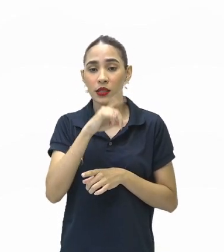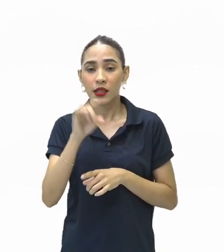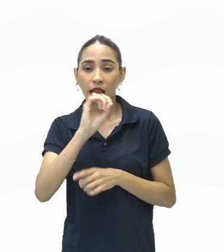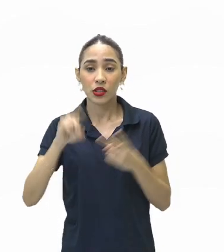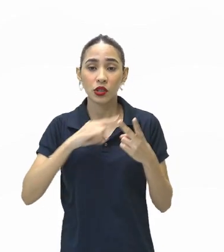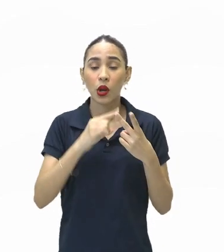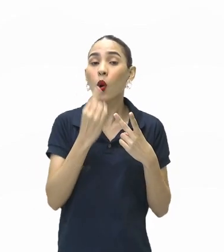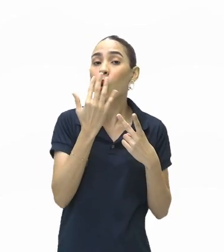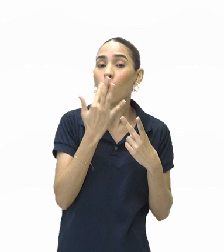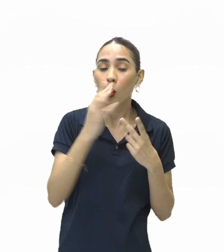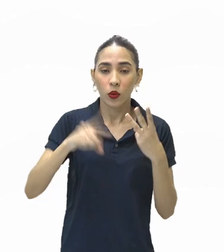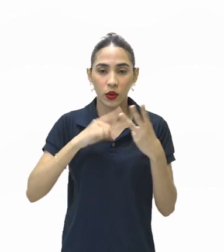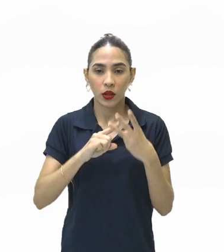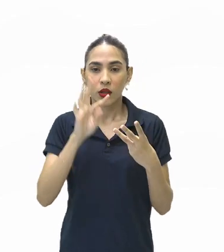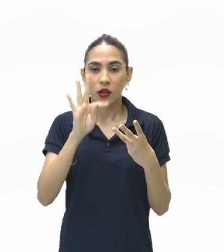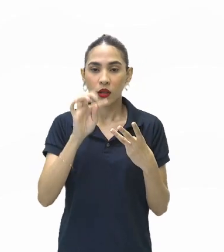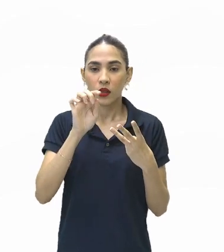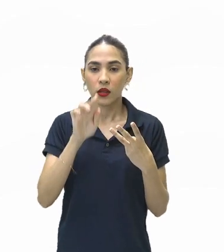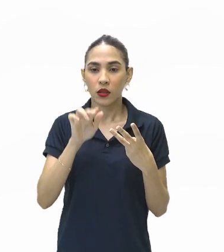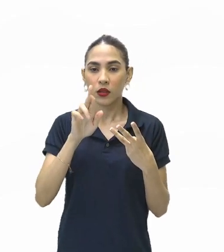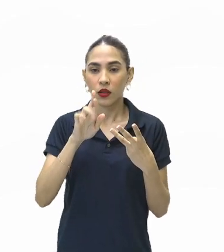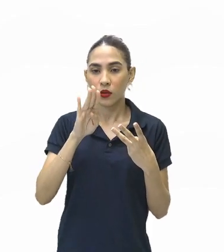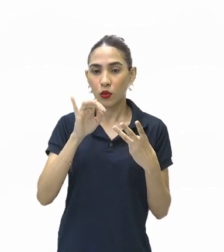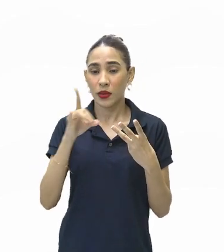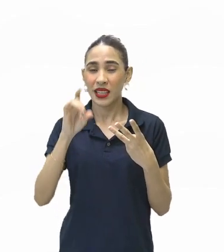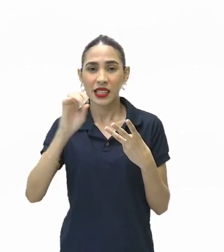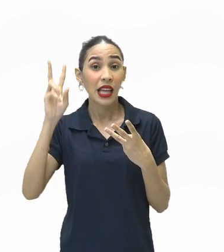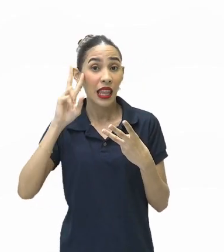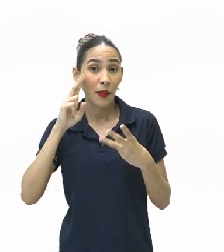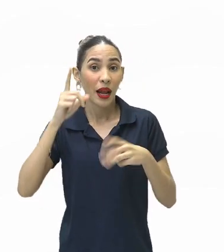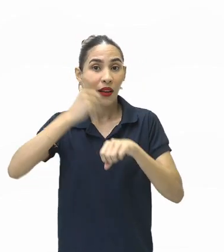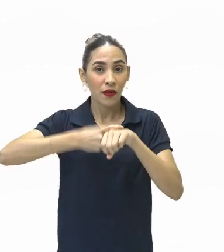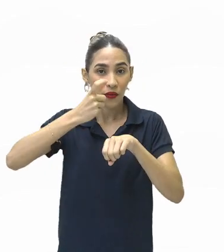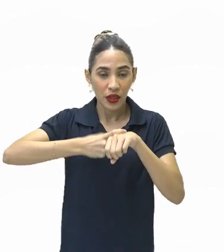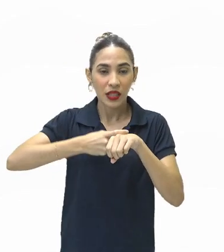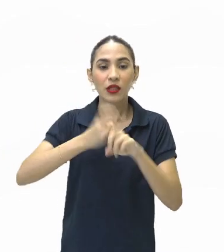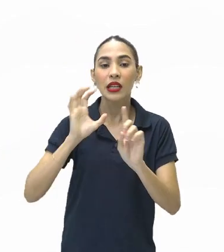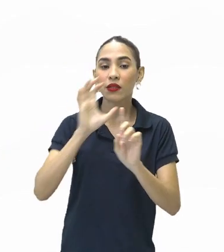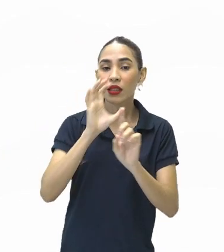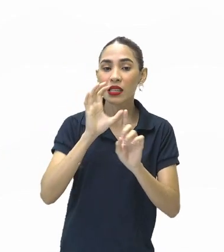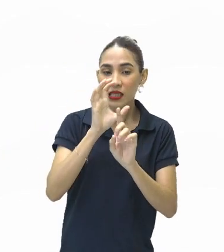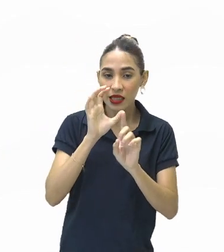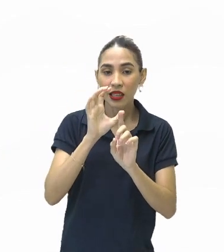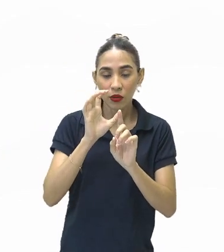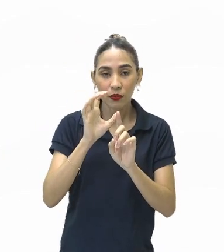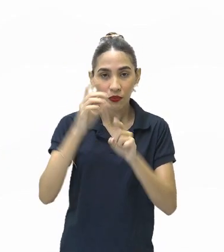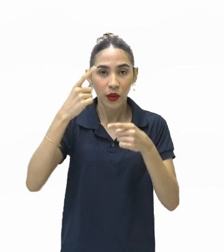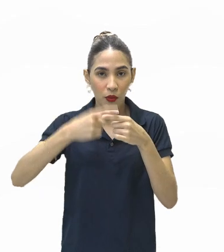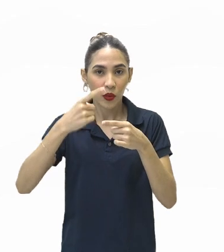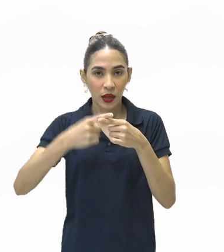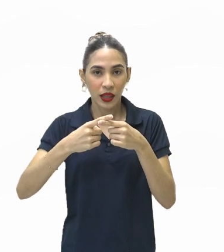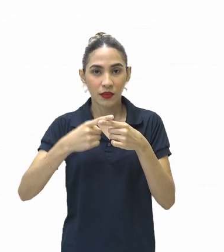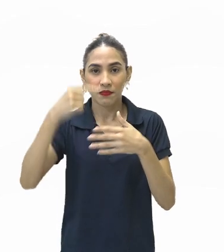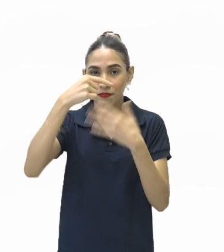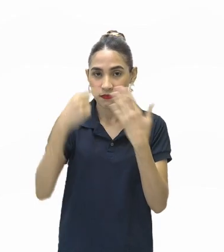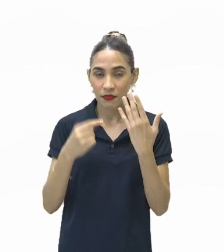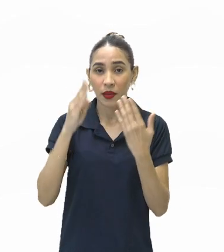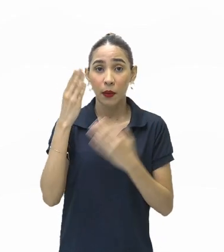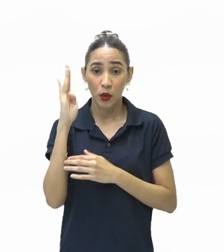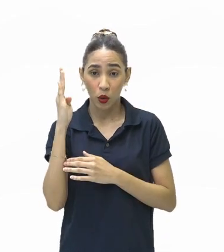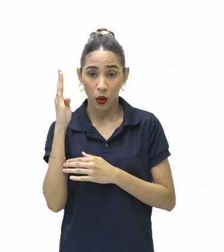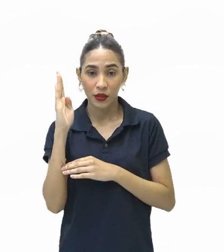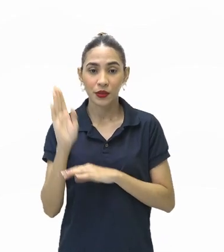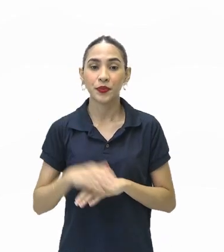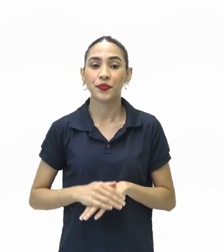cor. Lembram-se que esses daí são os parâmetros físicos que influenciam, que são influenciados por causa aqui desses parâmetros biológicos,